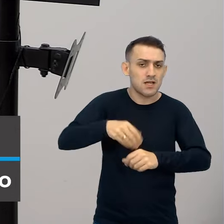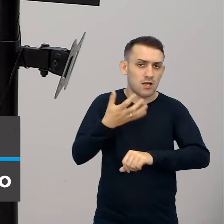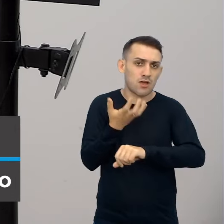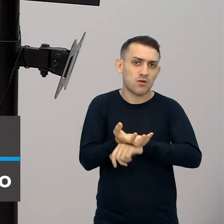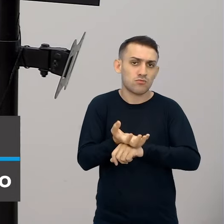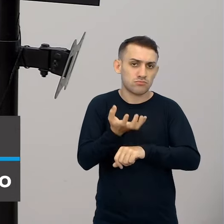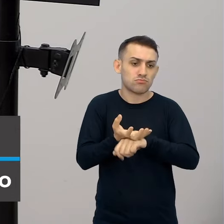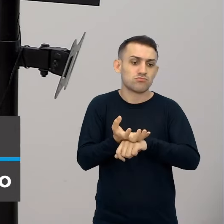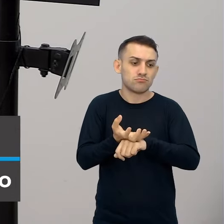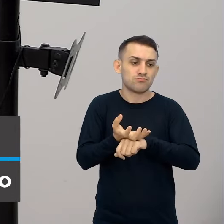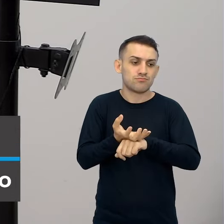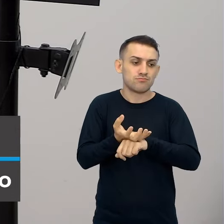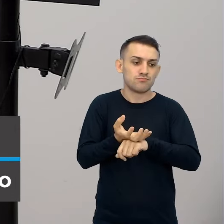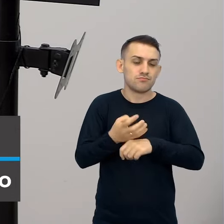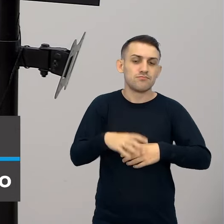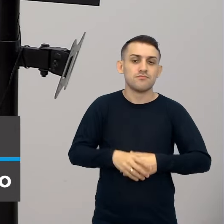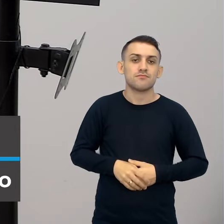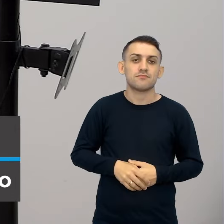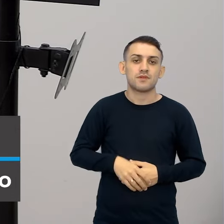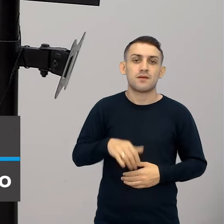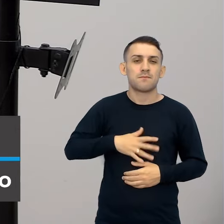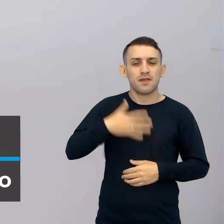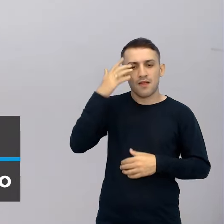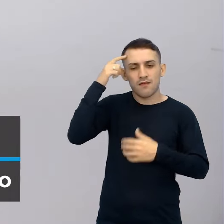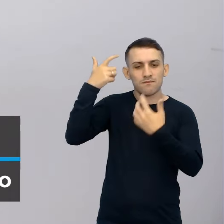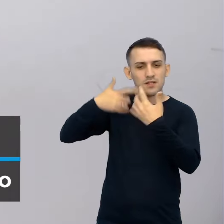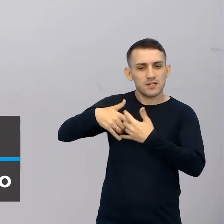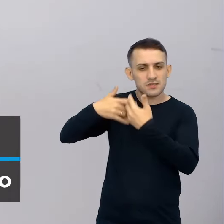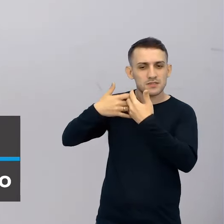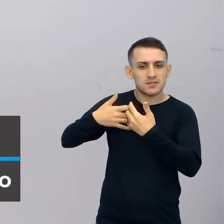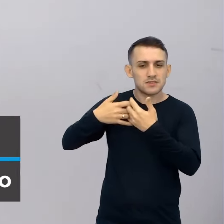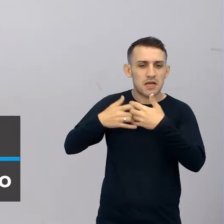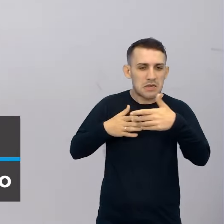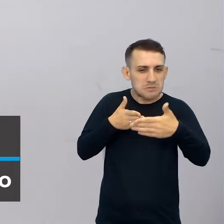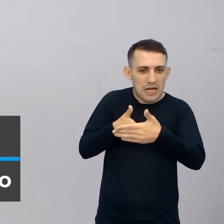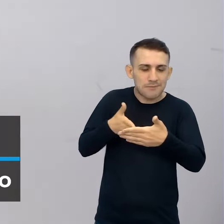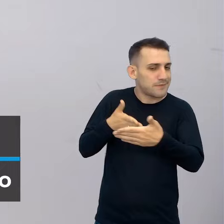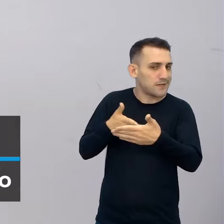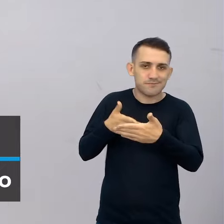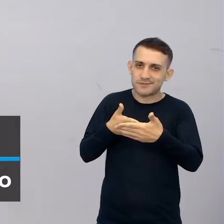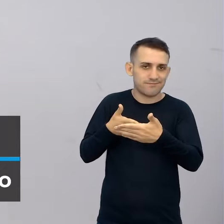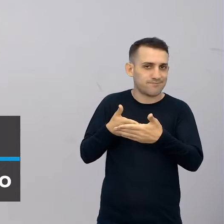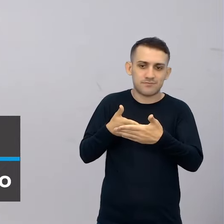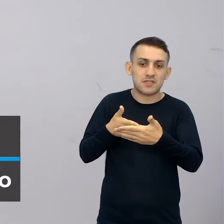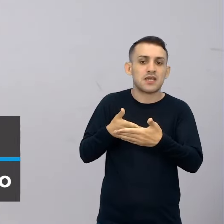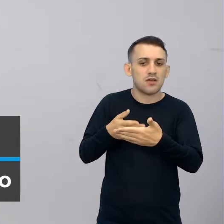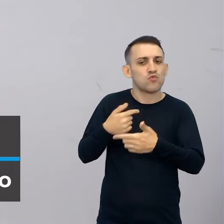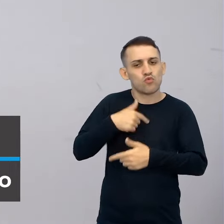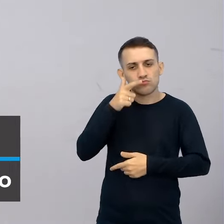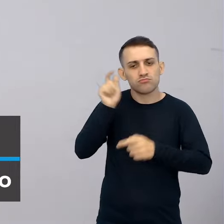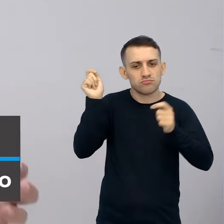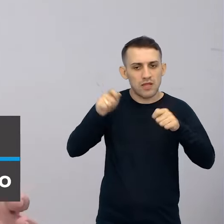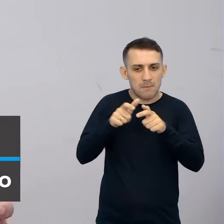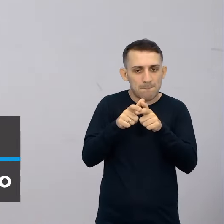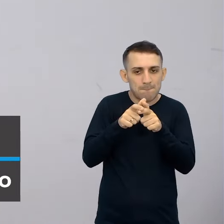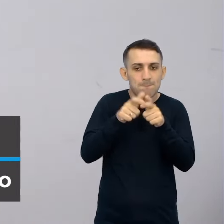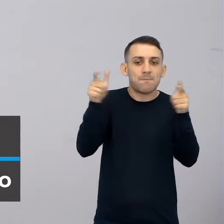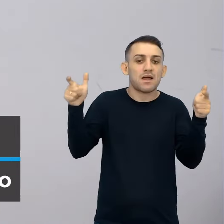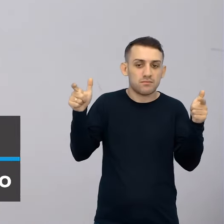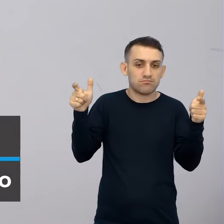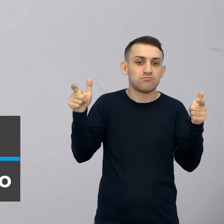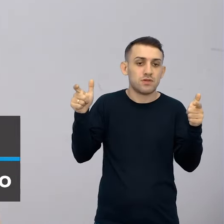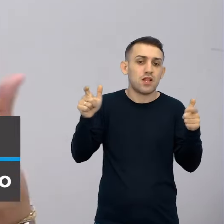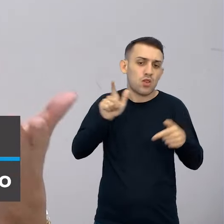componente, a minha reflexão não fica restrita ao que não tem. Aí eu vou conseguir ampliar para algo que não tem.